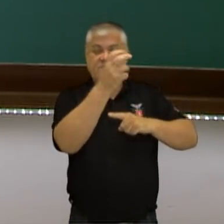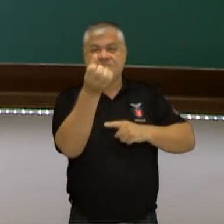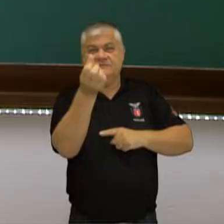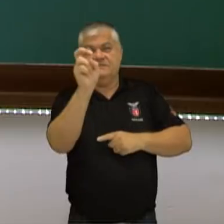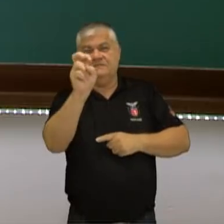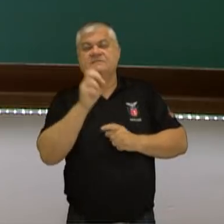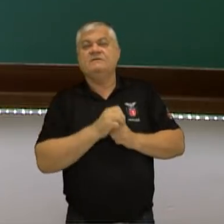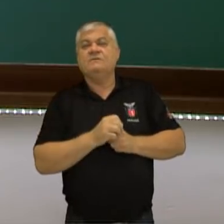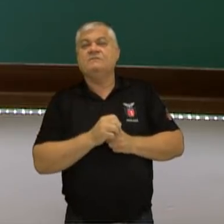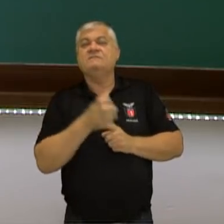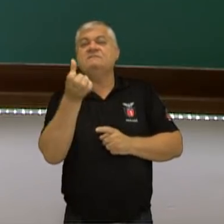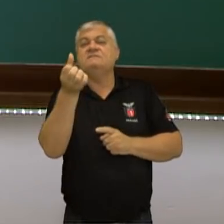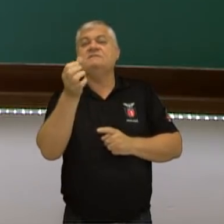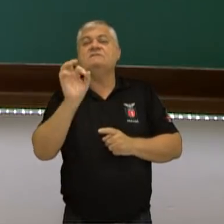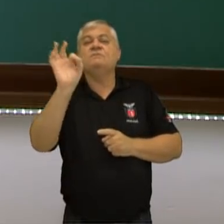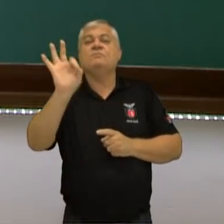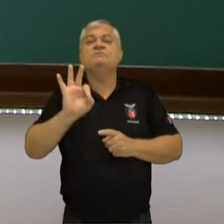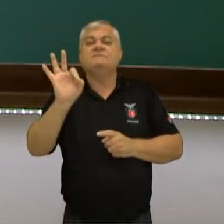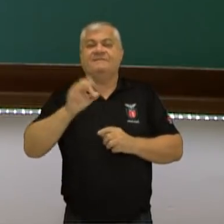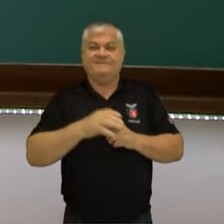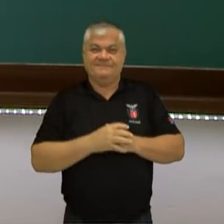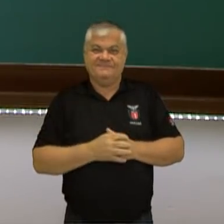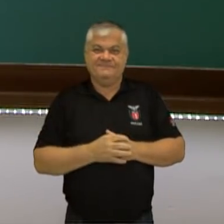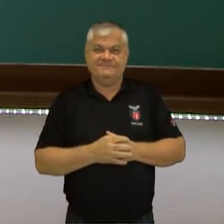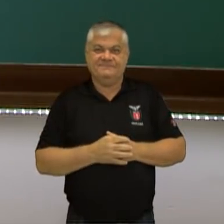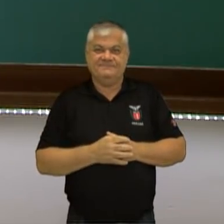sobre 100 é 65%.